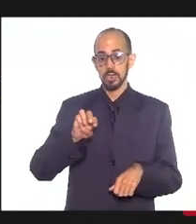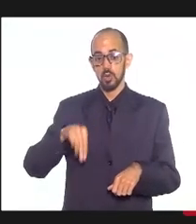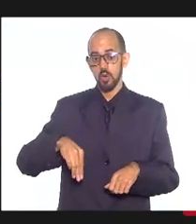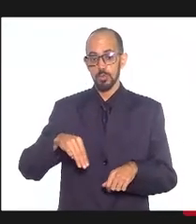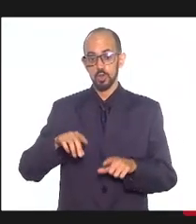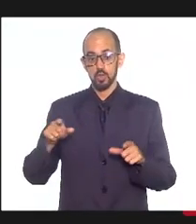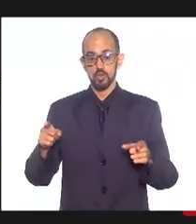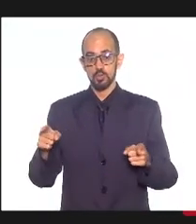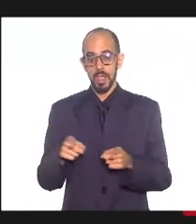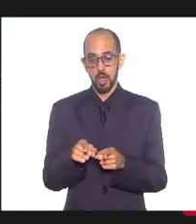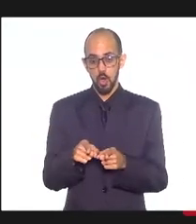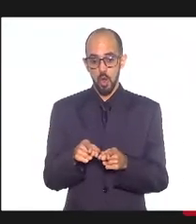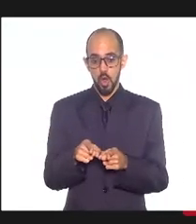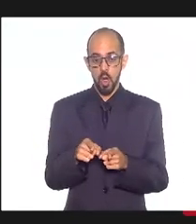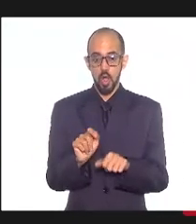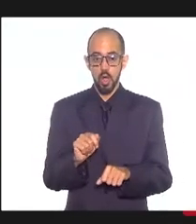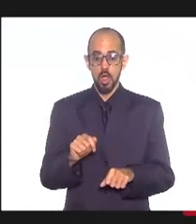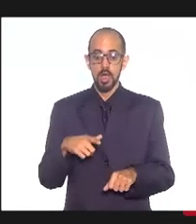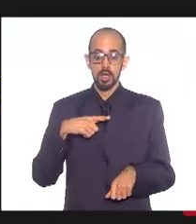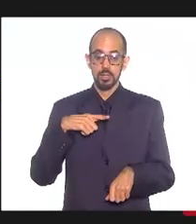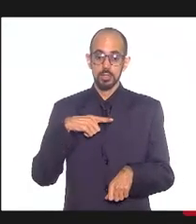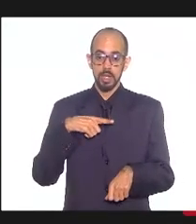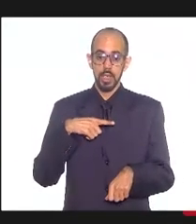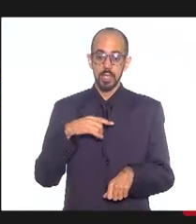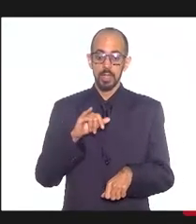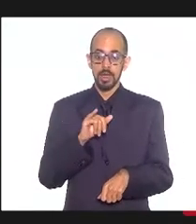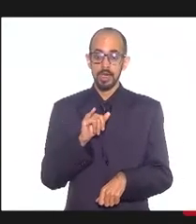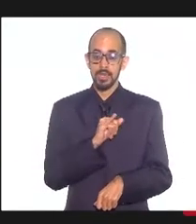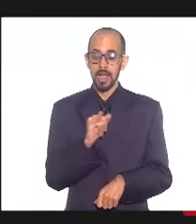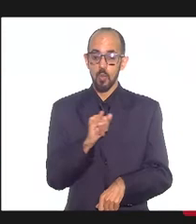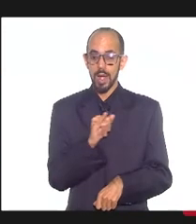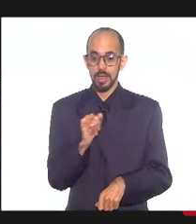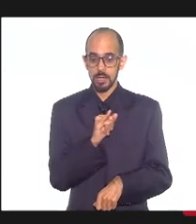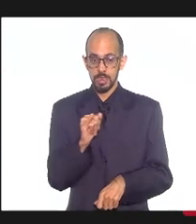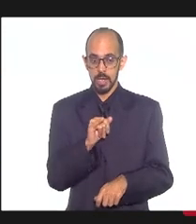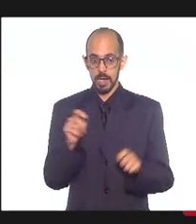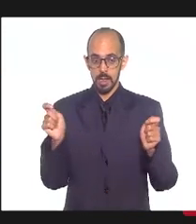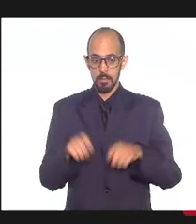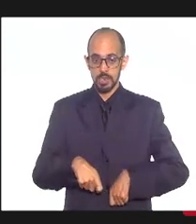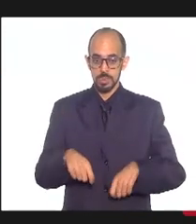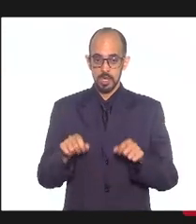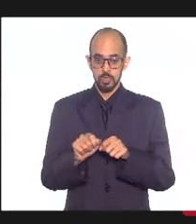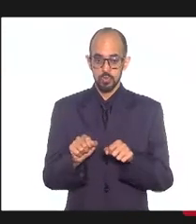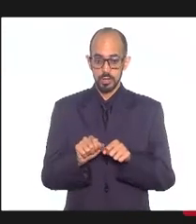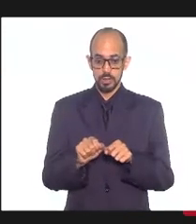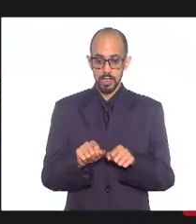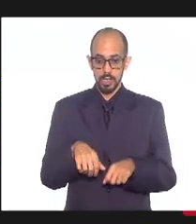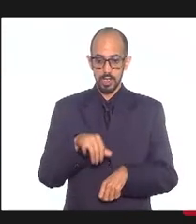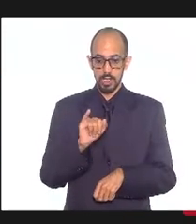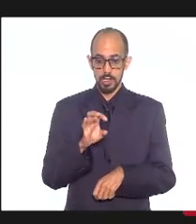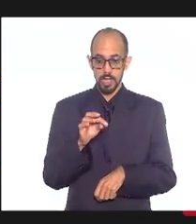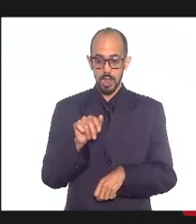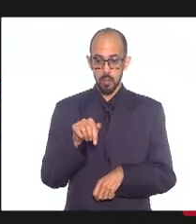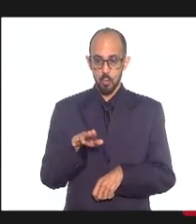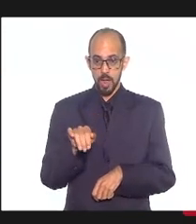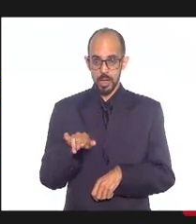a gente tem um potencial de fazer um grande hub, primeiro que tem terreno muito aberto, bacia aérea com capacidade de novas emissões,